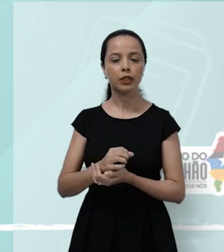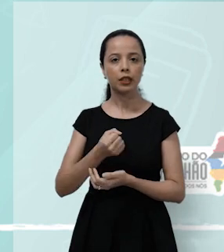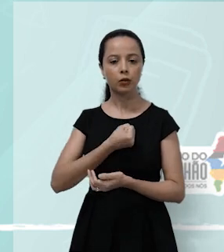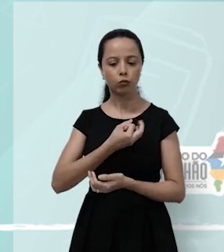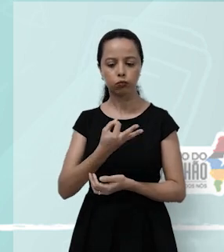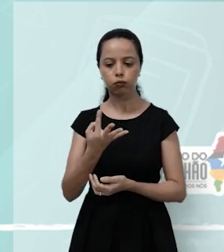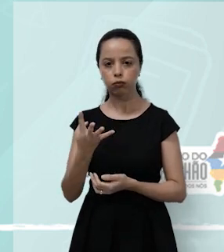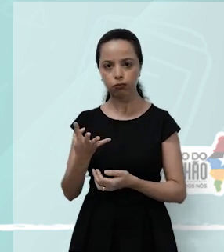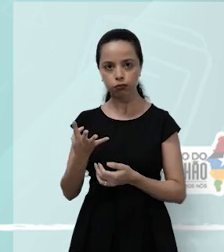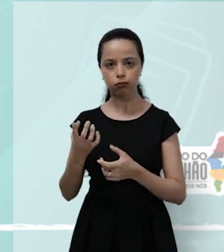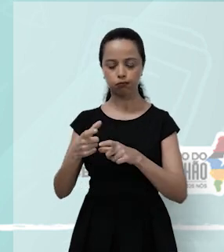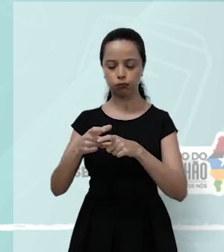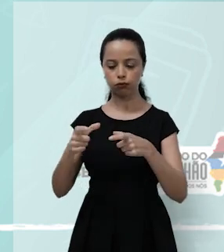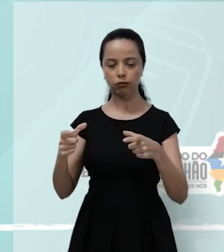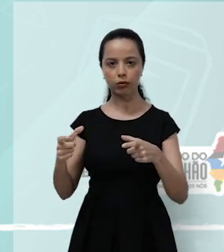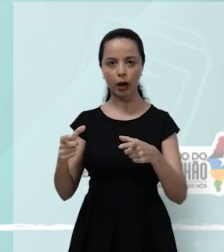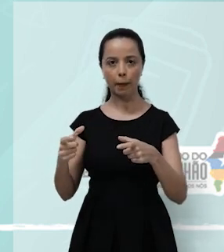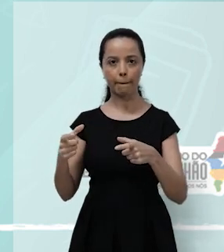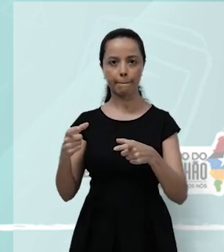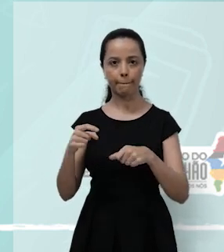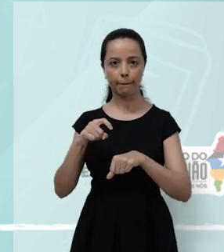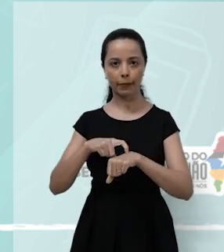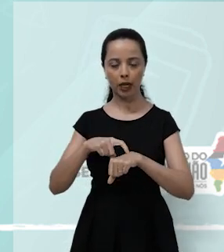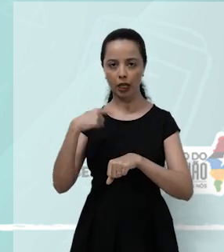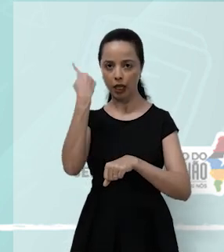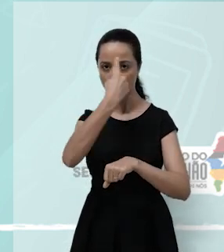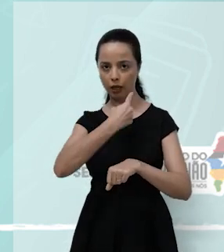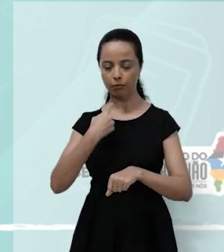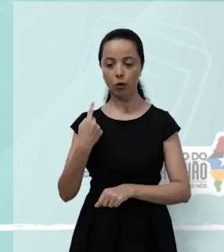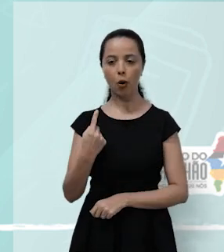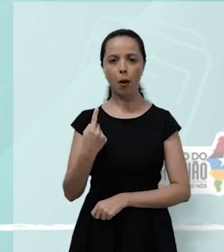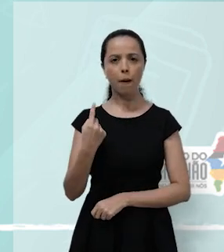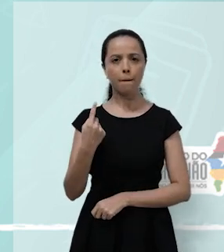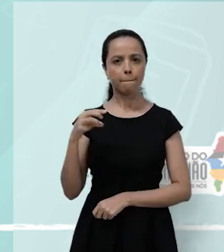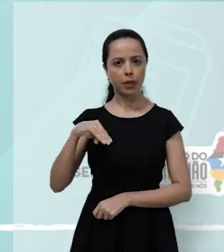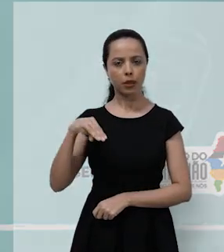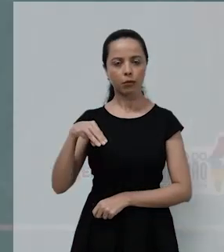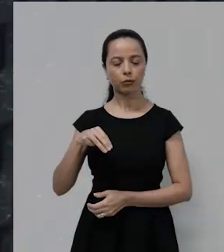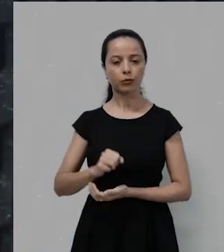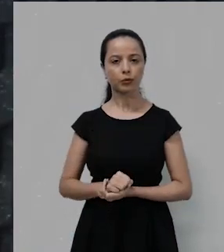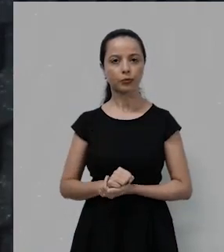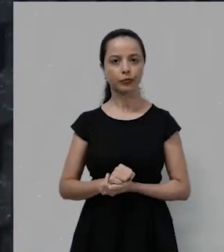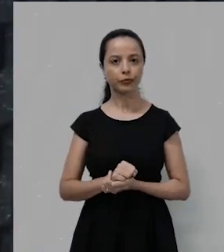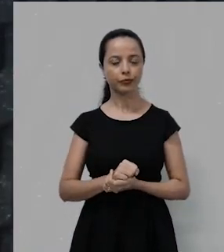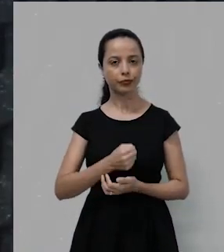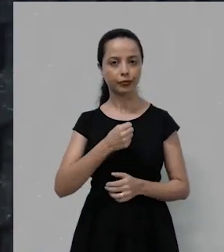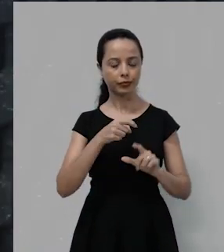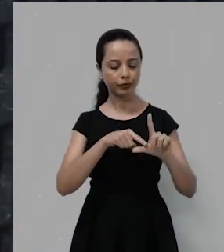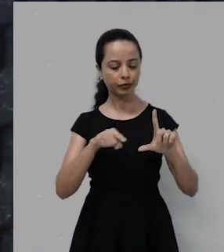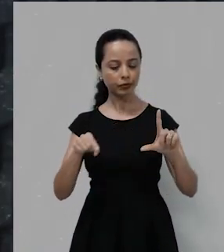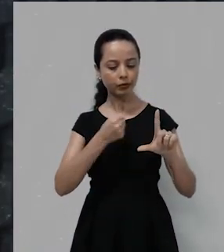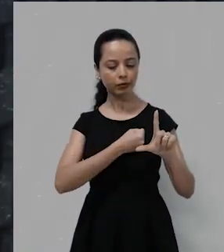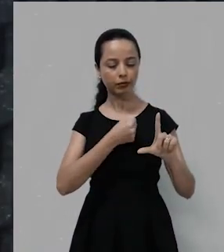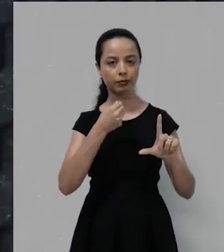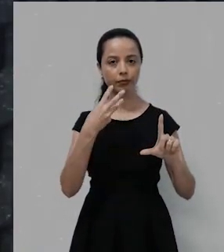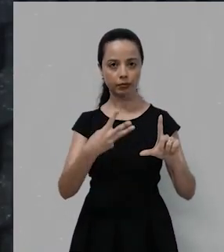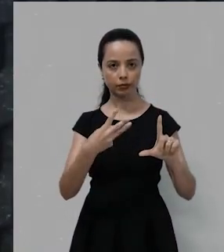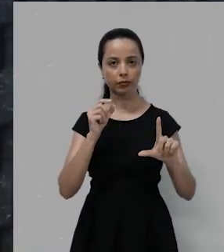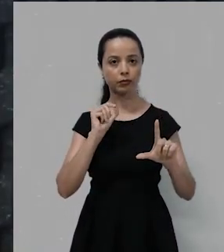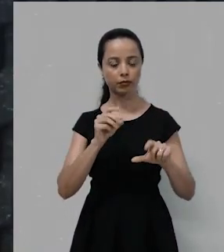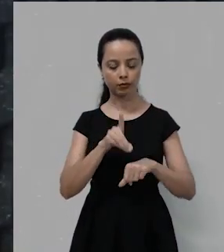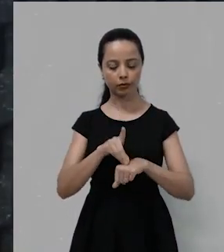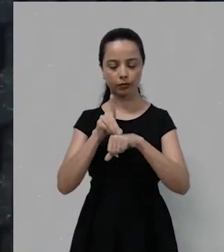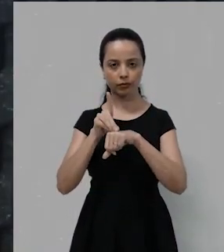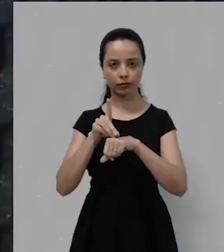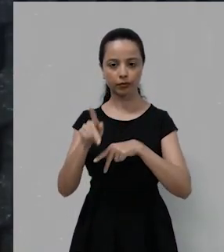bactérias formadas por minuto. Ele está dizendo que o gráfico 3 é a densidade populacional. O que é densidade